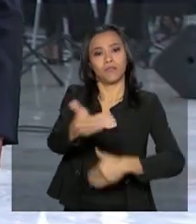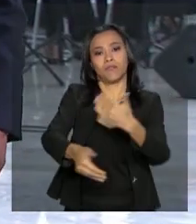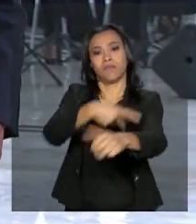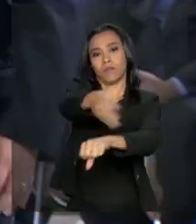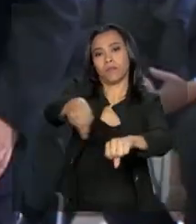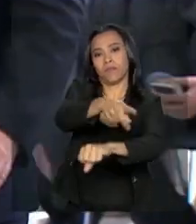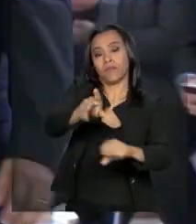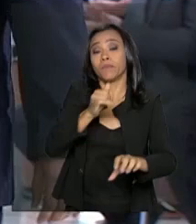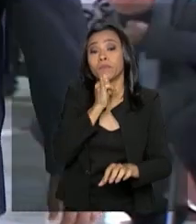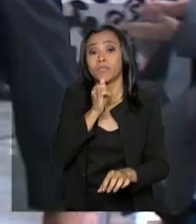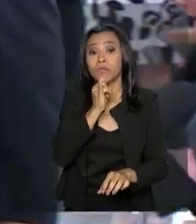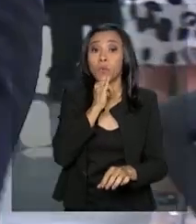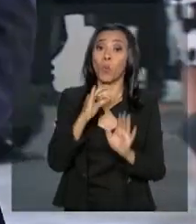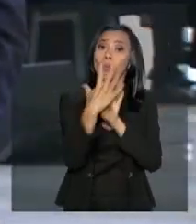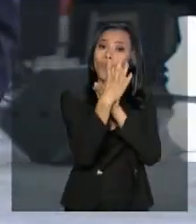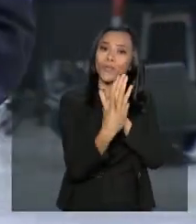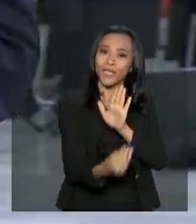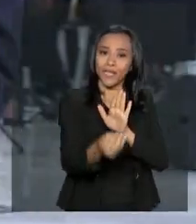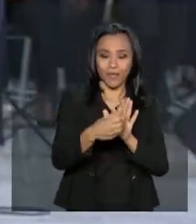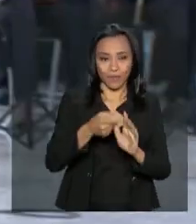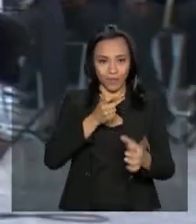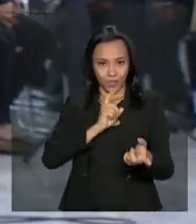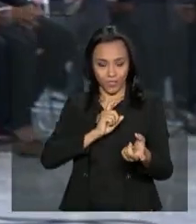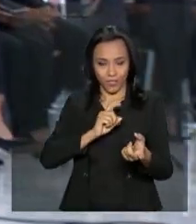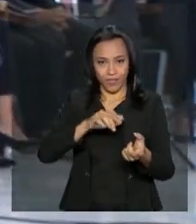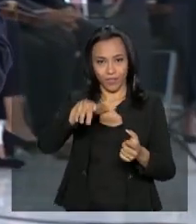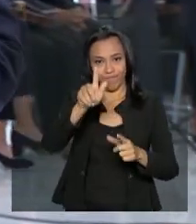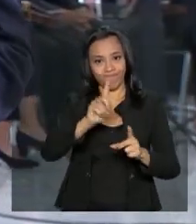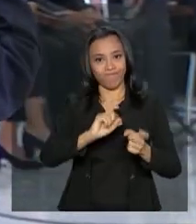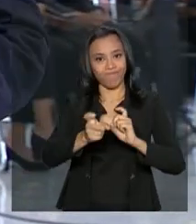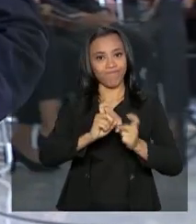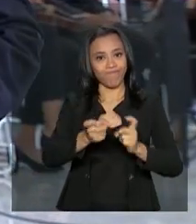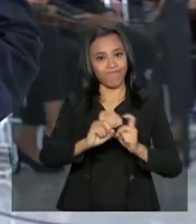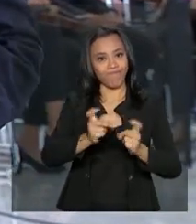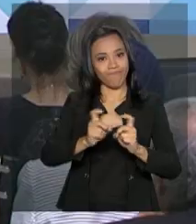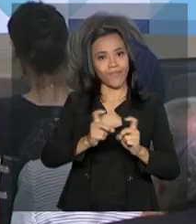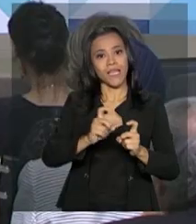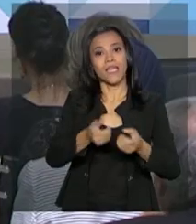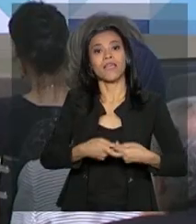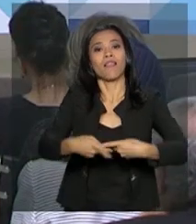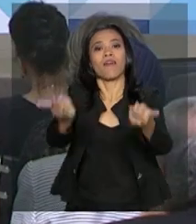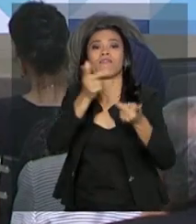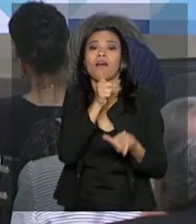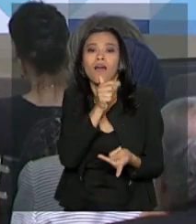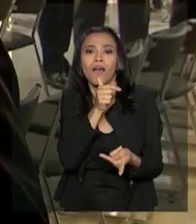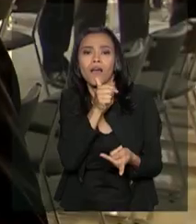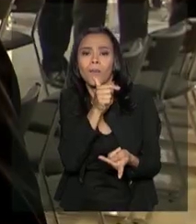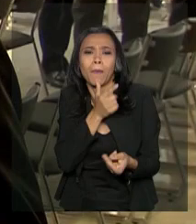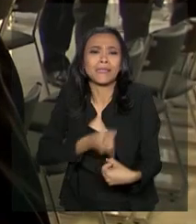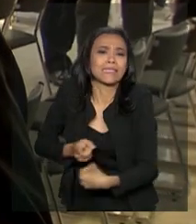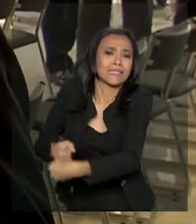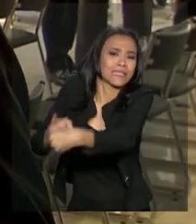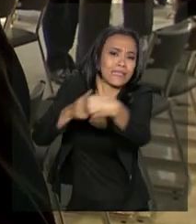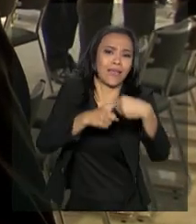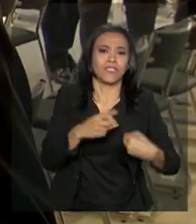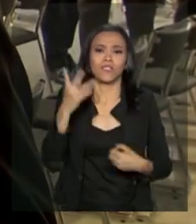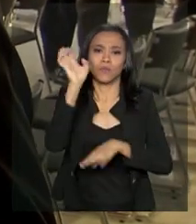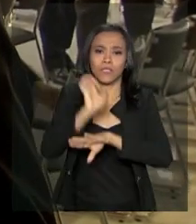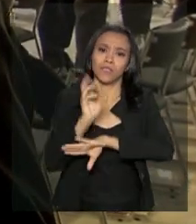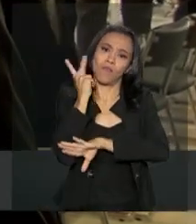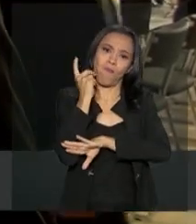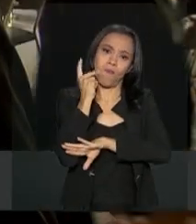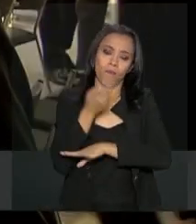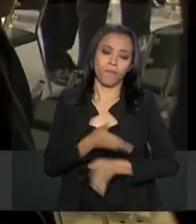de gestão cisas que leva a água para mais de 600 mil pessoas da zona rural no ceará é um trabalho compartilhado